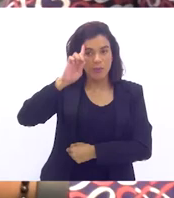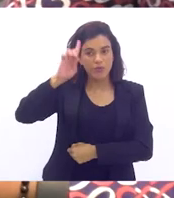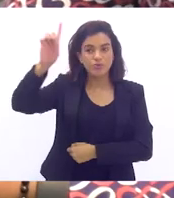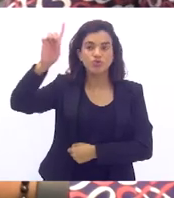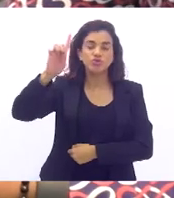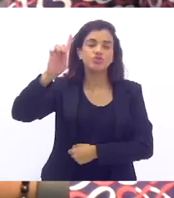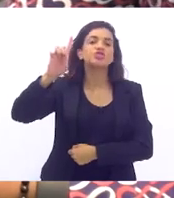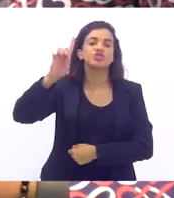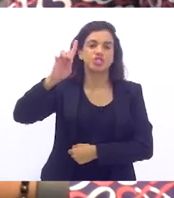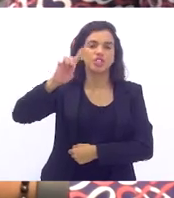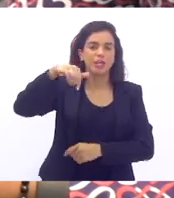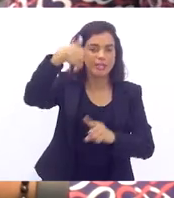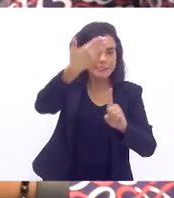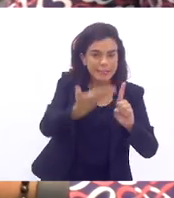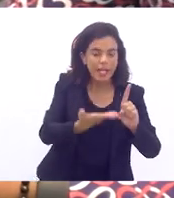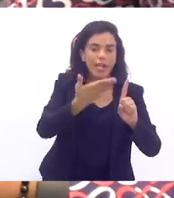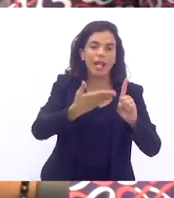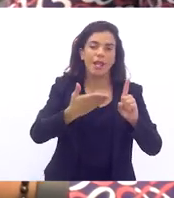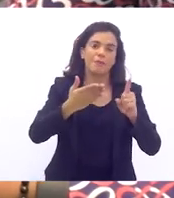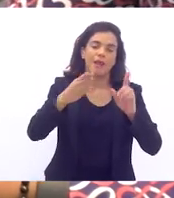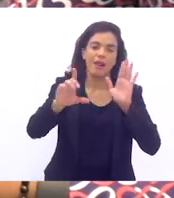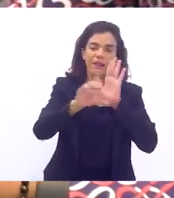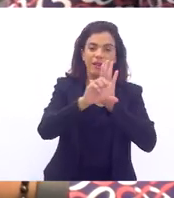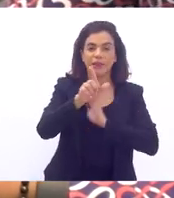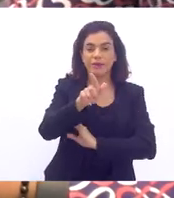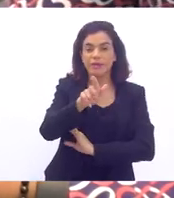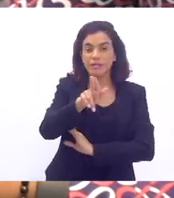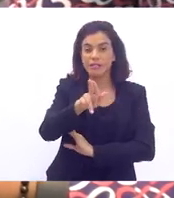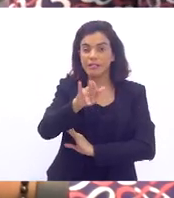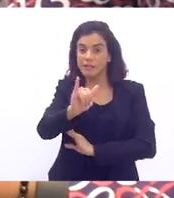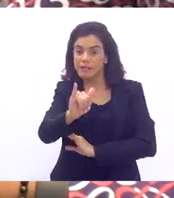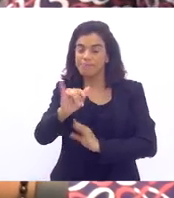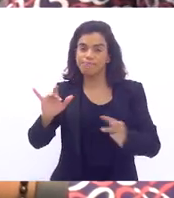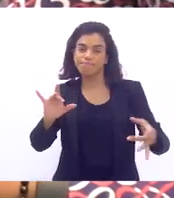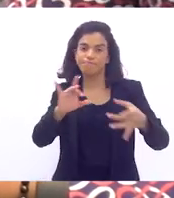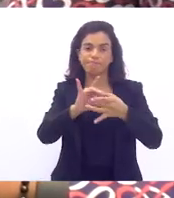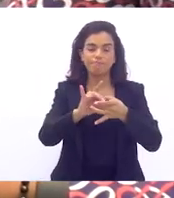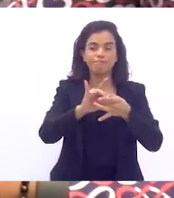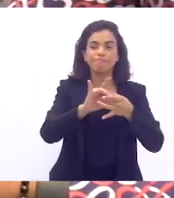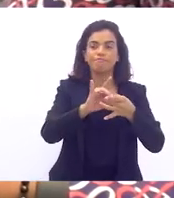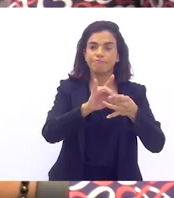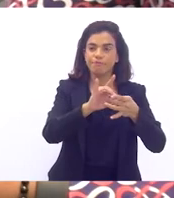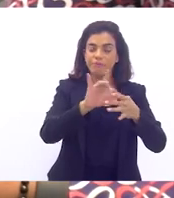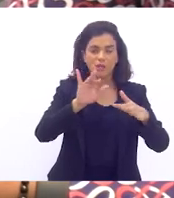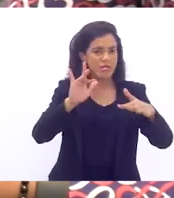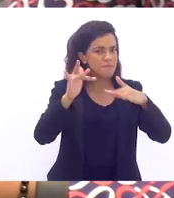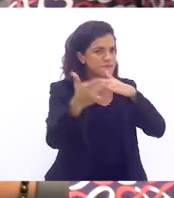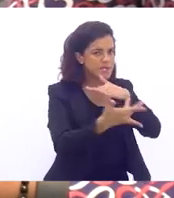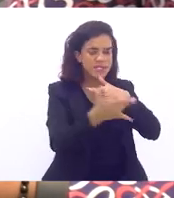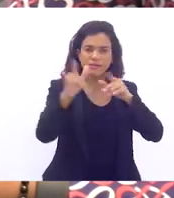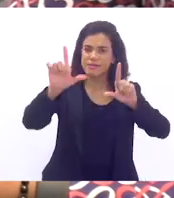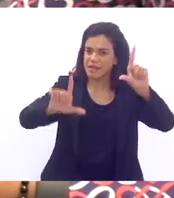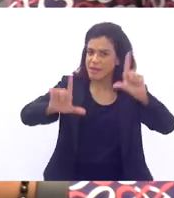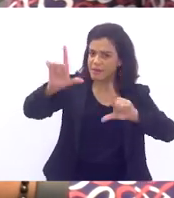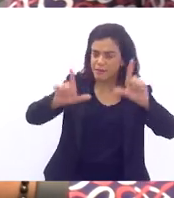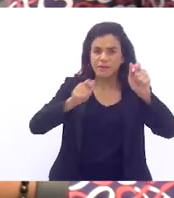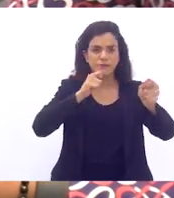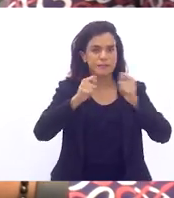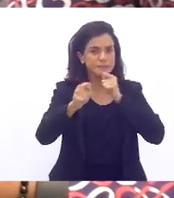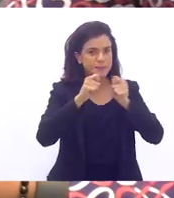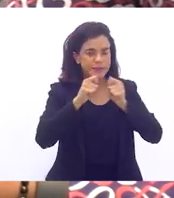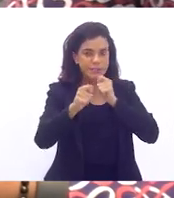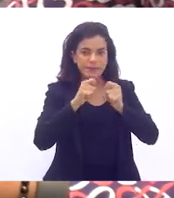que foi aprovada a Lei que e que ela pudesse ser veiculada em todas as mídias todos os veículos de